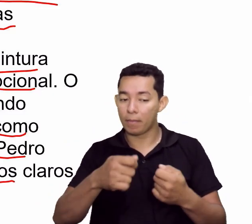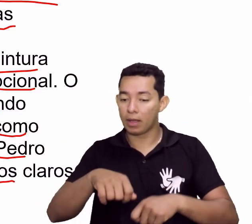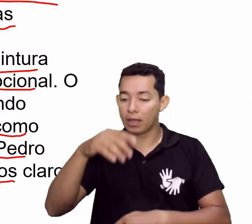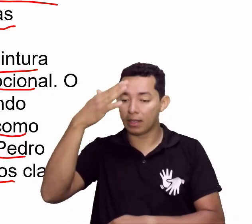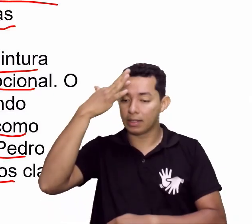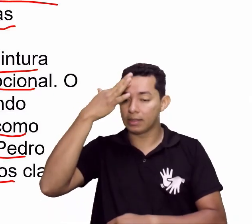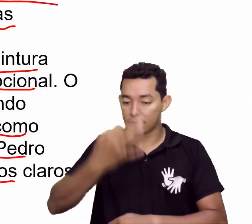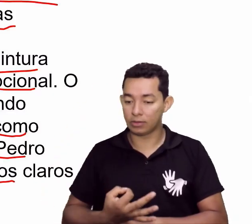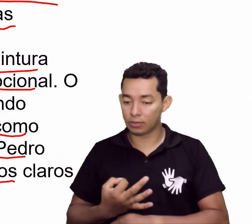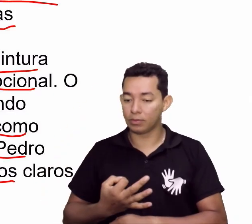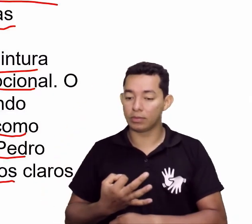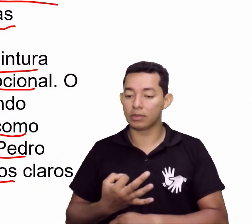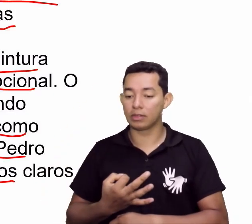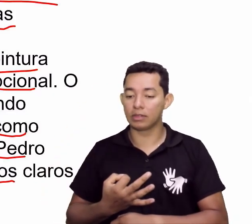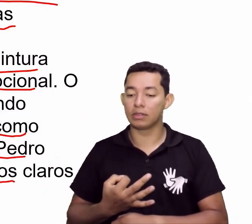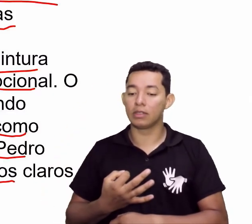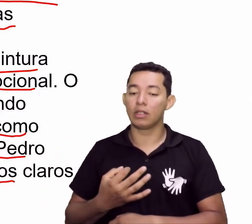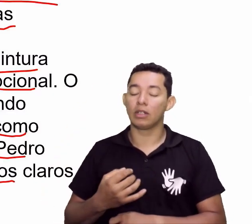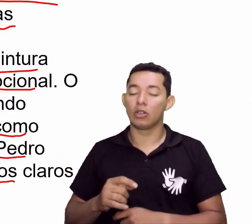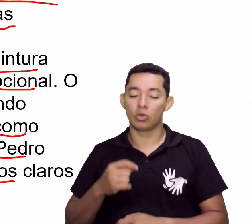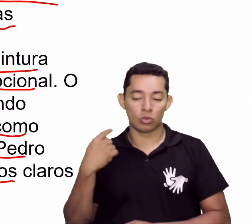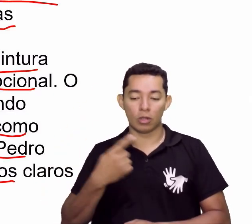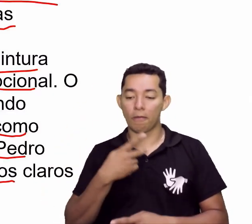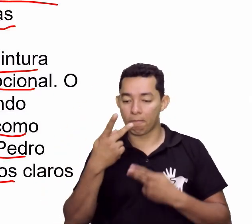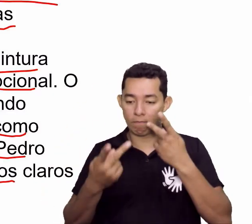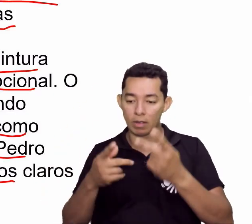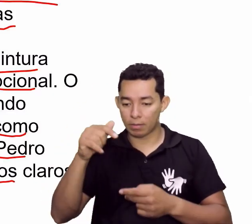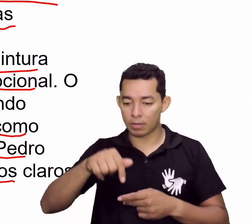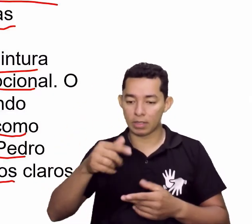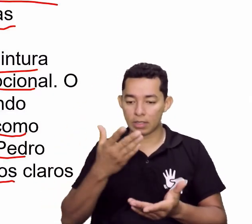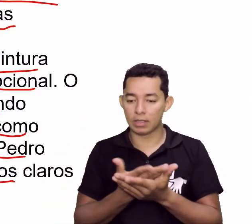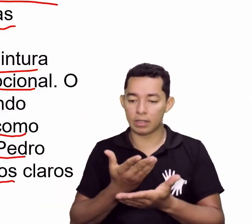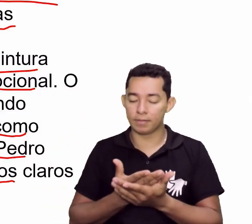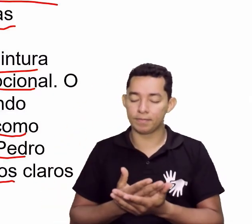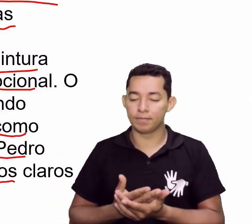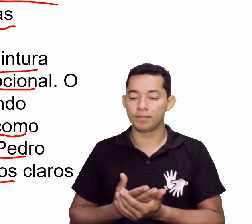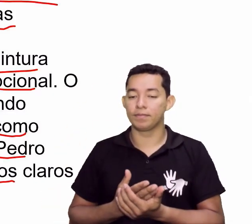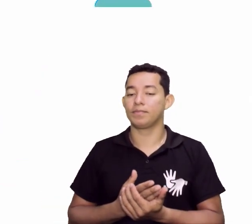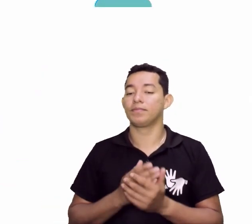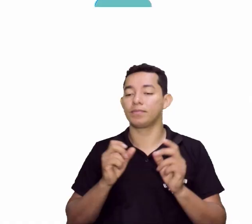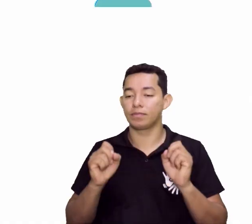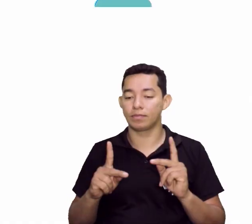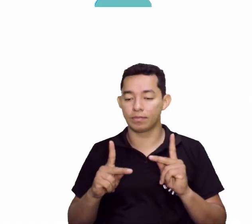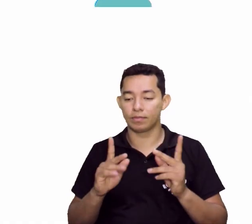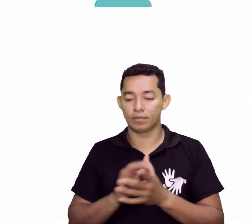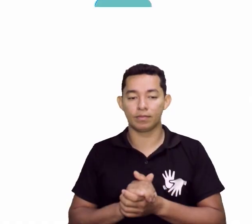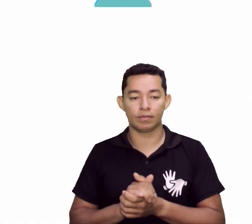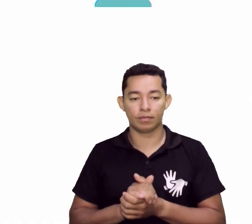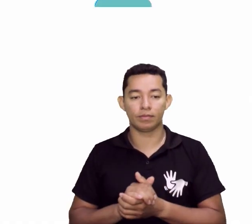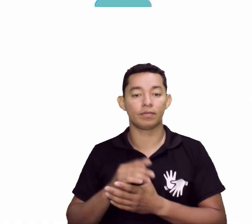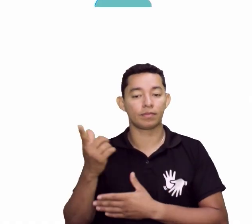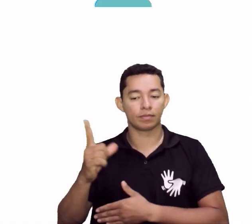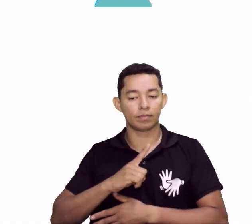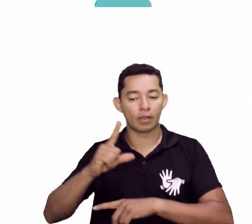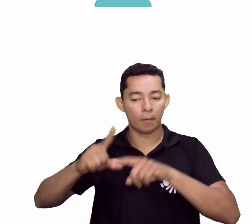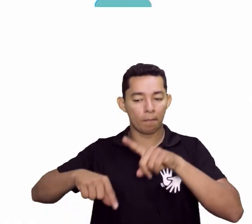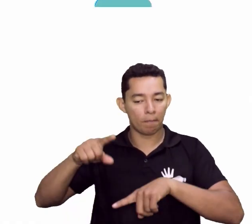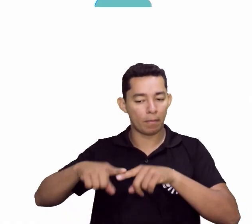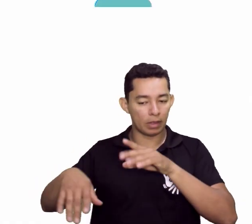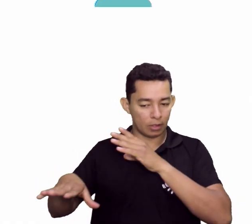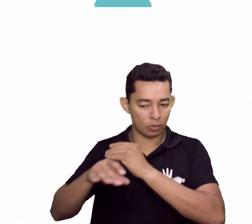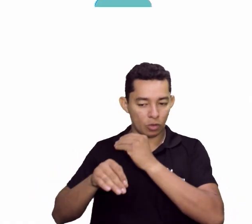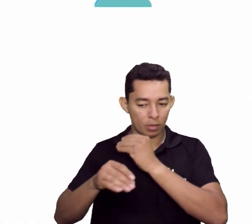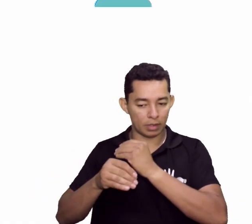entender pelo lado do que a gente comentou na nossa aula. E fala com suas palavras, ok? Temos aí também um